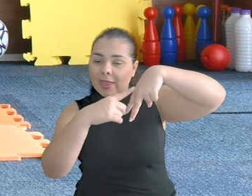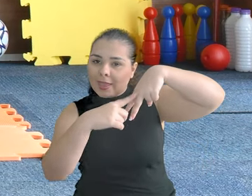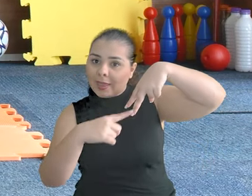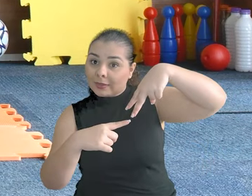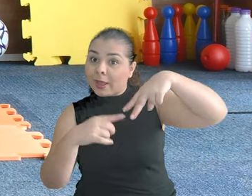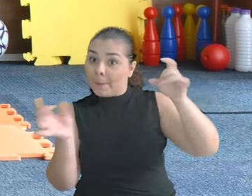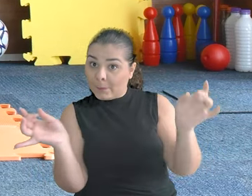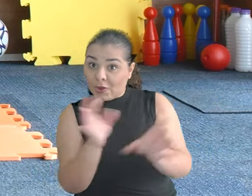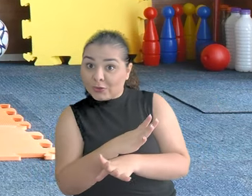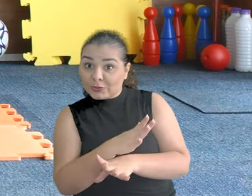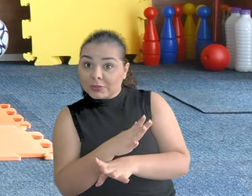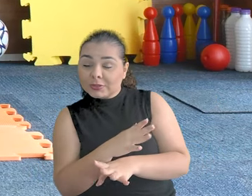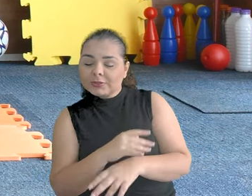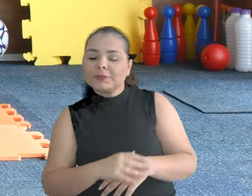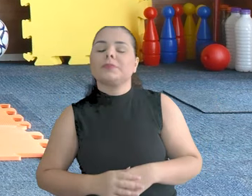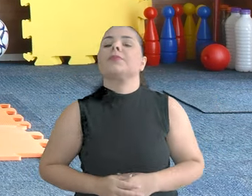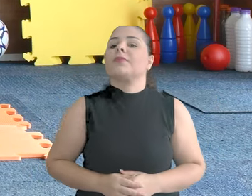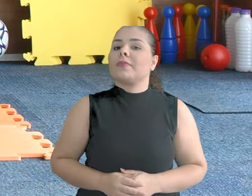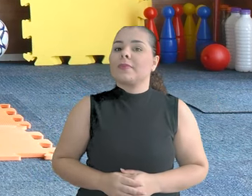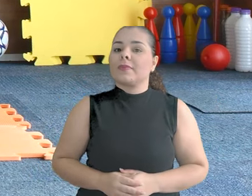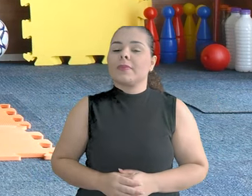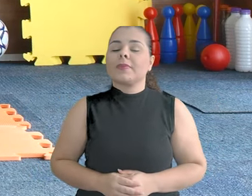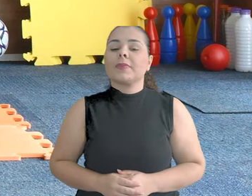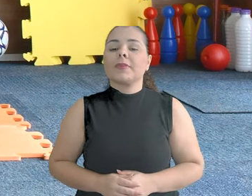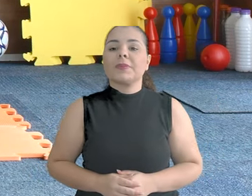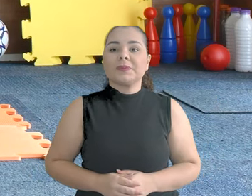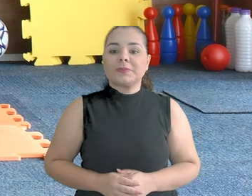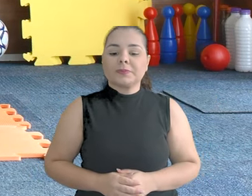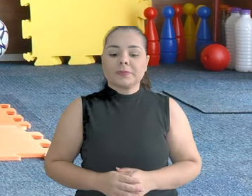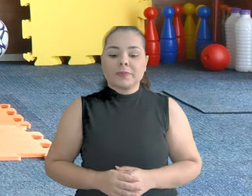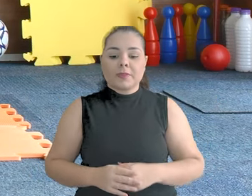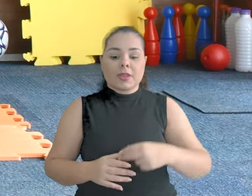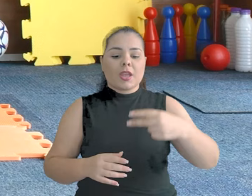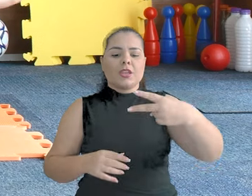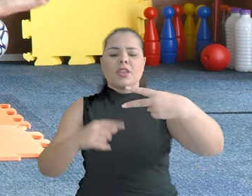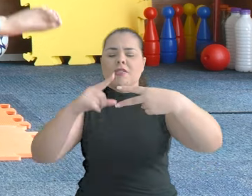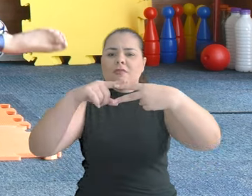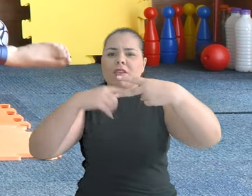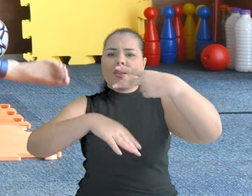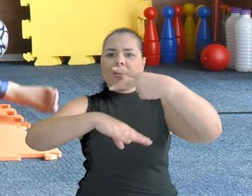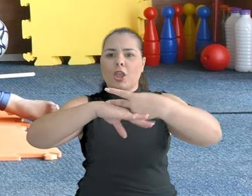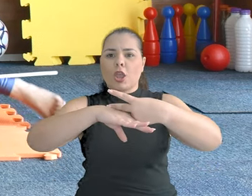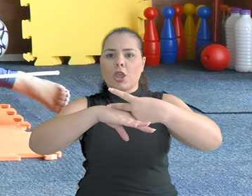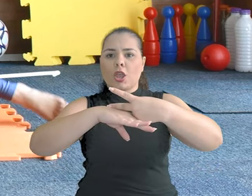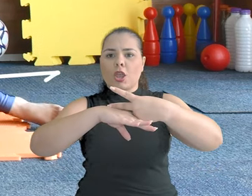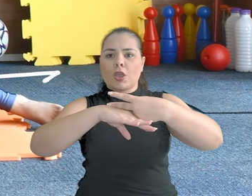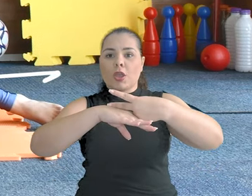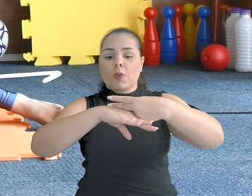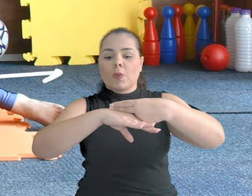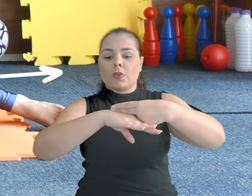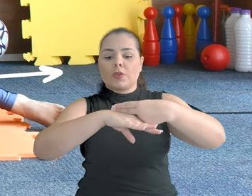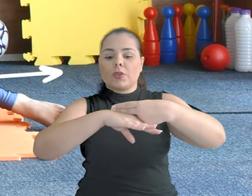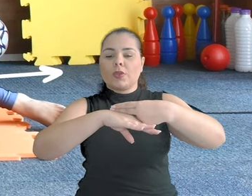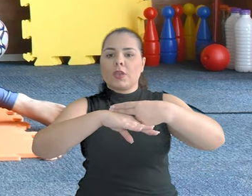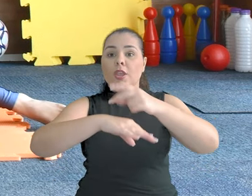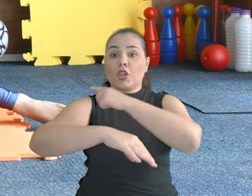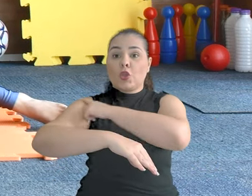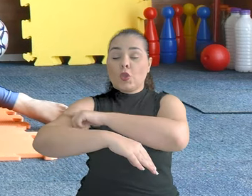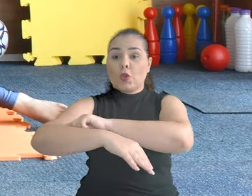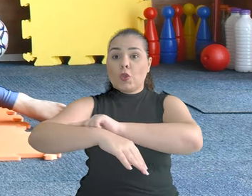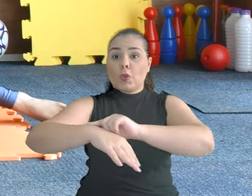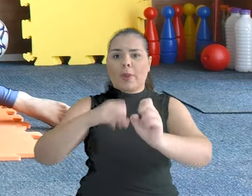frente posicionou ele dobrado e chique a pedra de cima